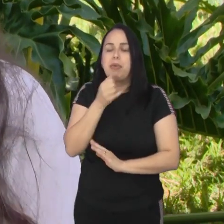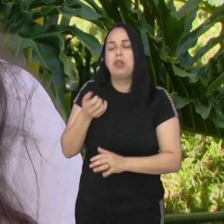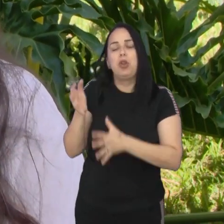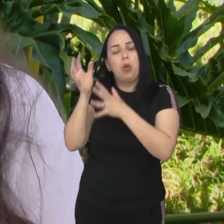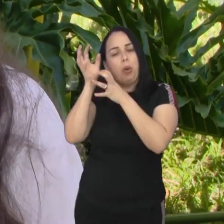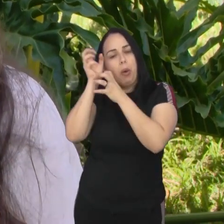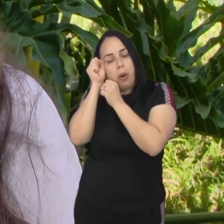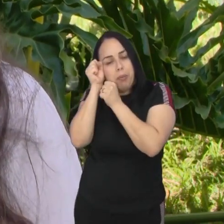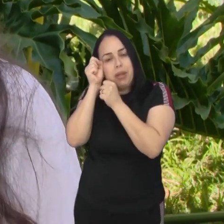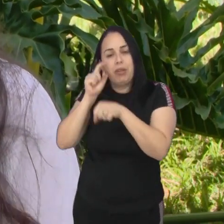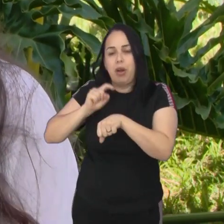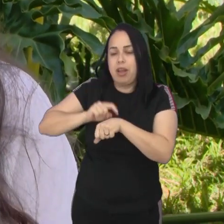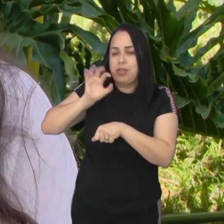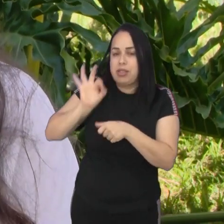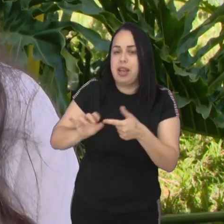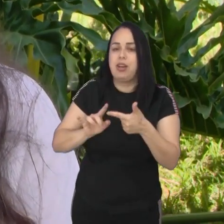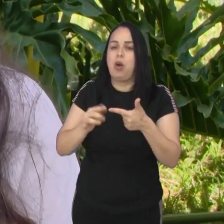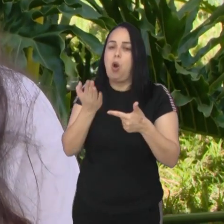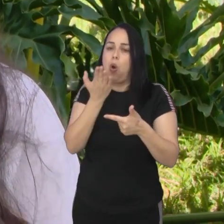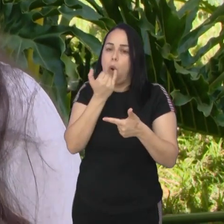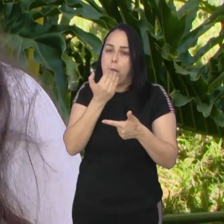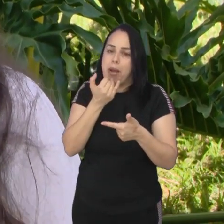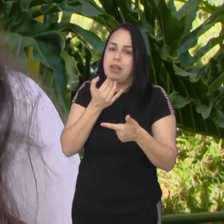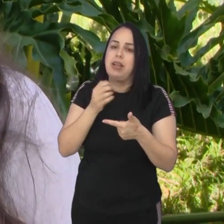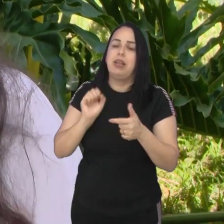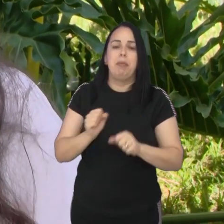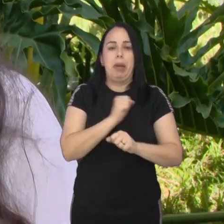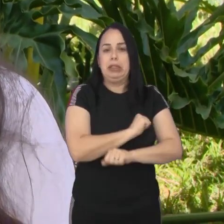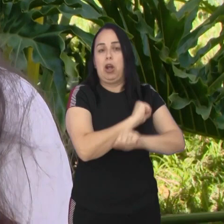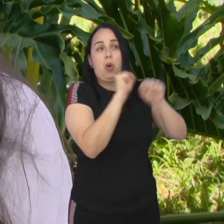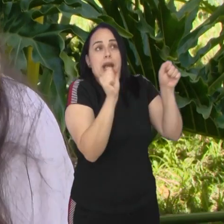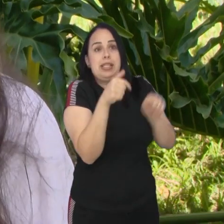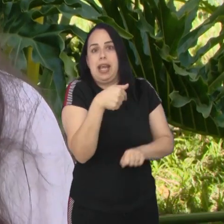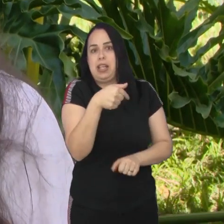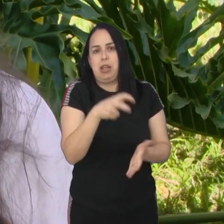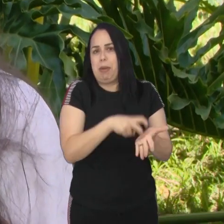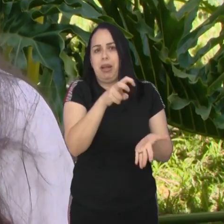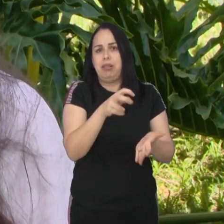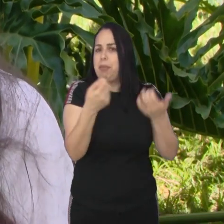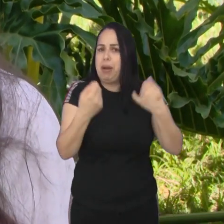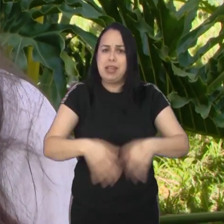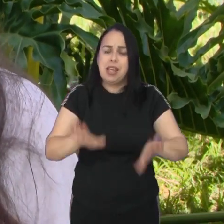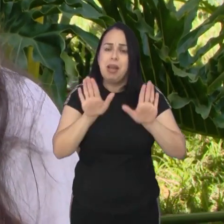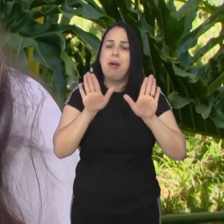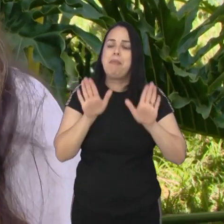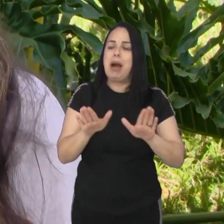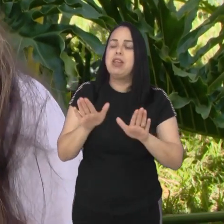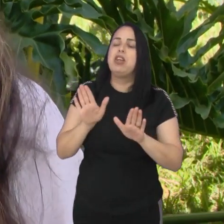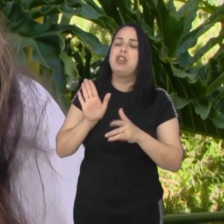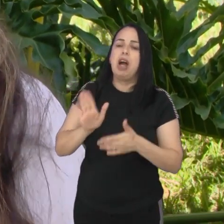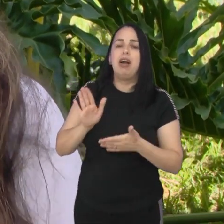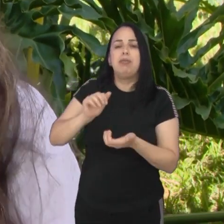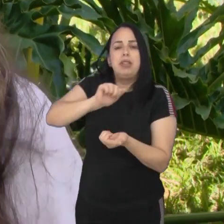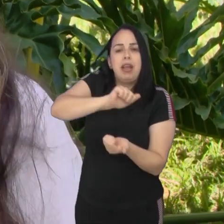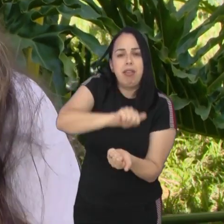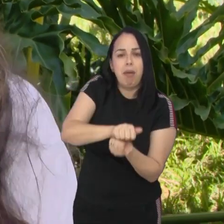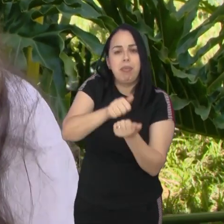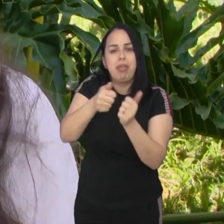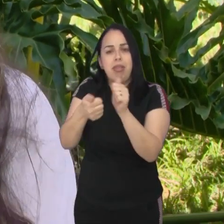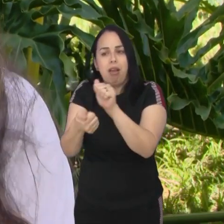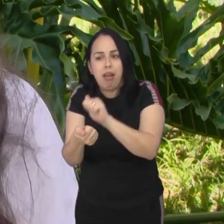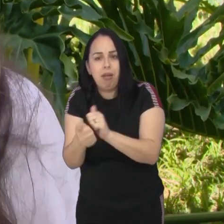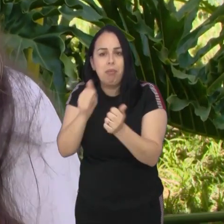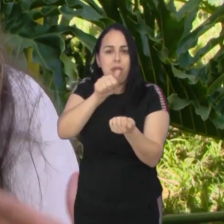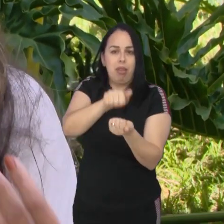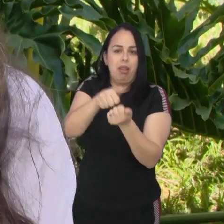regular o horário do sono, os horários da alimentação, não que precise acordar às 7 horas da manhã nas férias, mas já ir apresentando